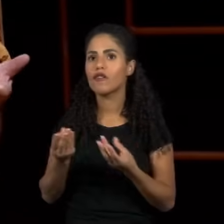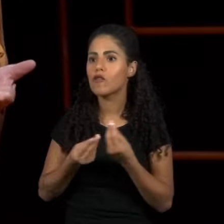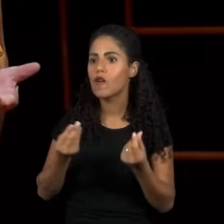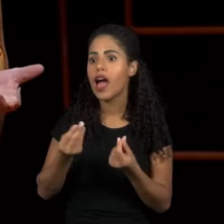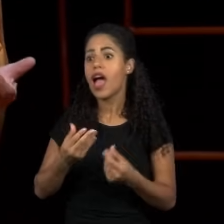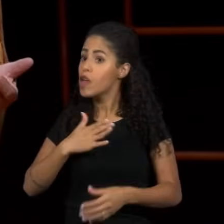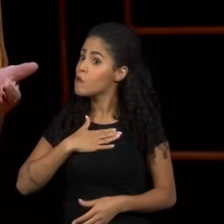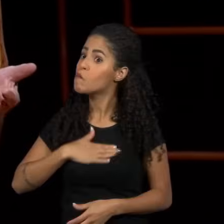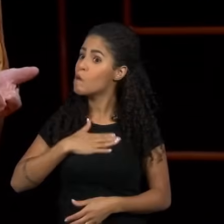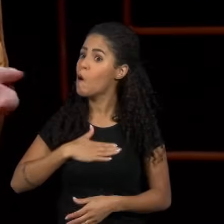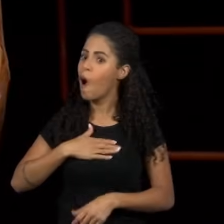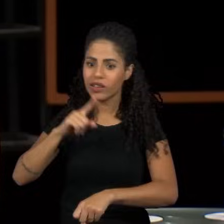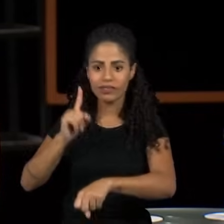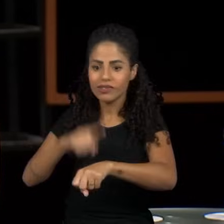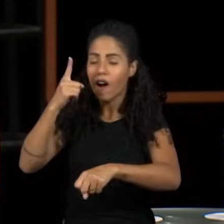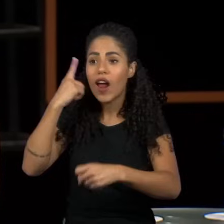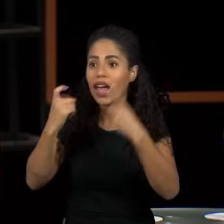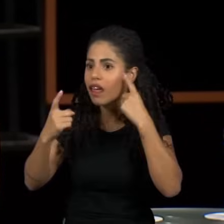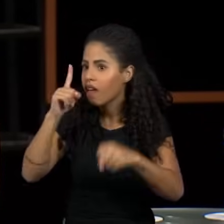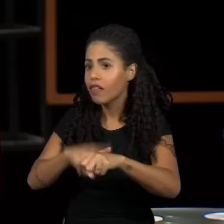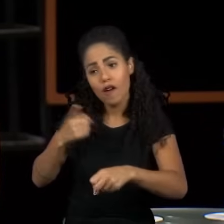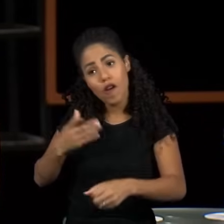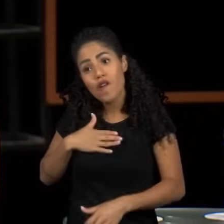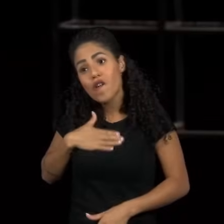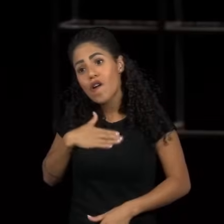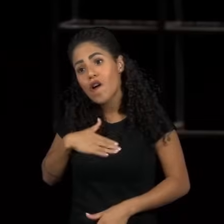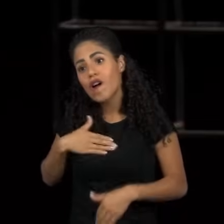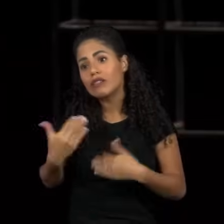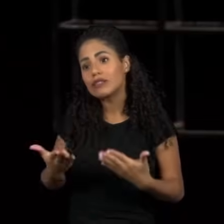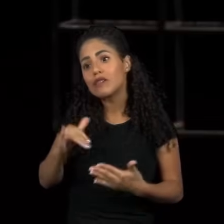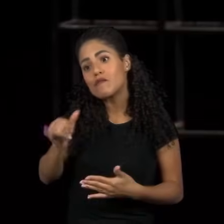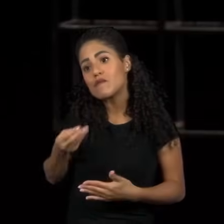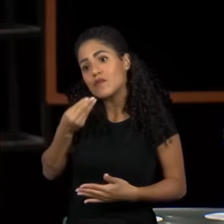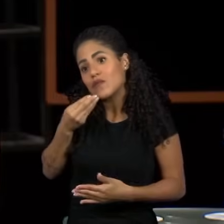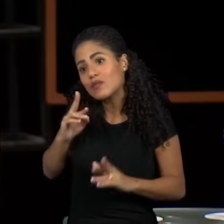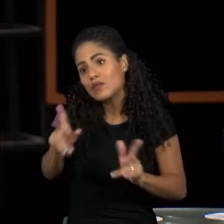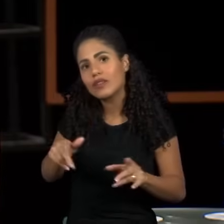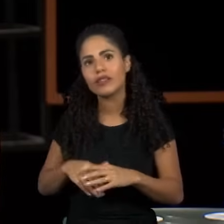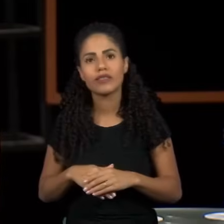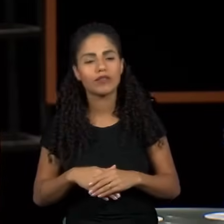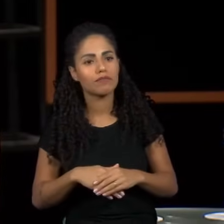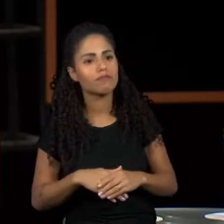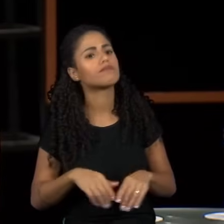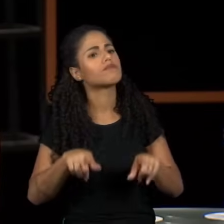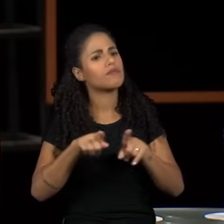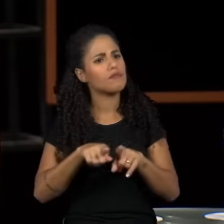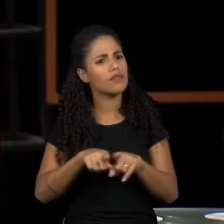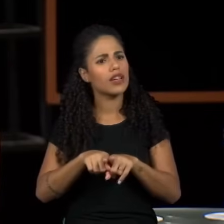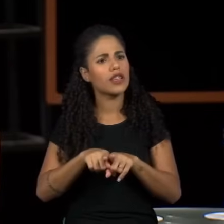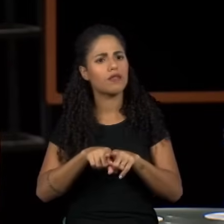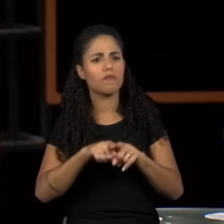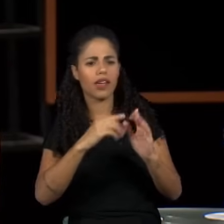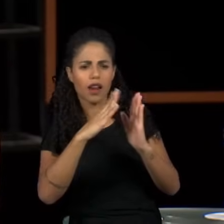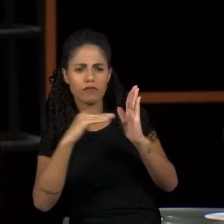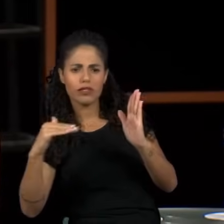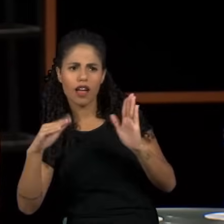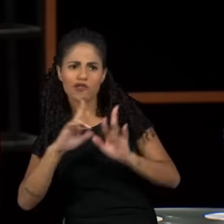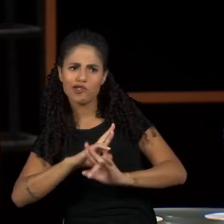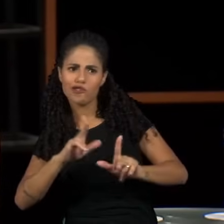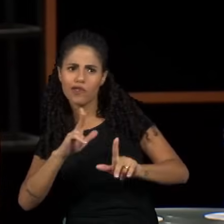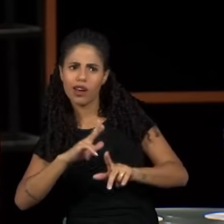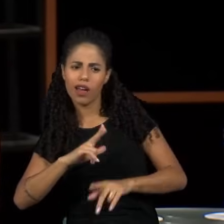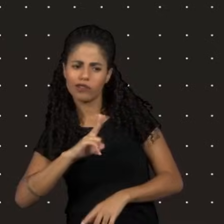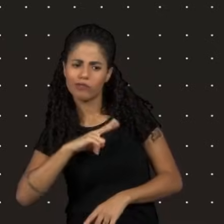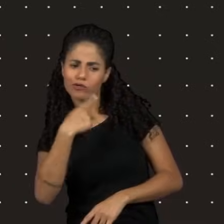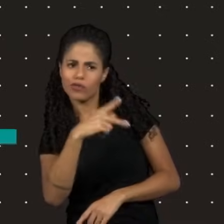improvisação e é difícil, né? Um diretor que dá esse espaço. E o Kuris, vamos dizer, ele tinha uma estética muito dele, né? Muito Sim, própria. Muito pessoal,